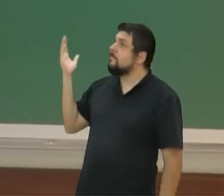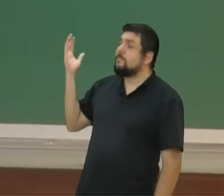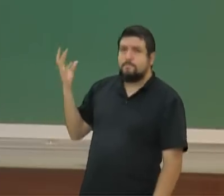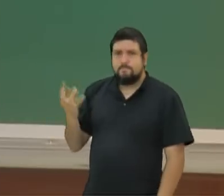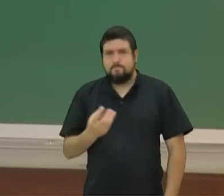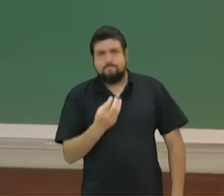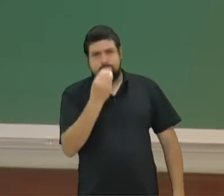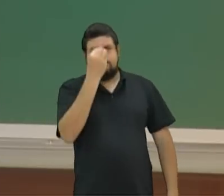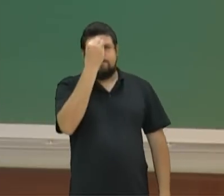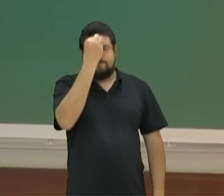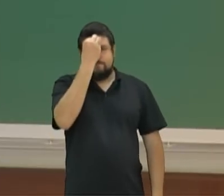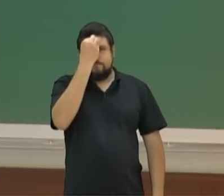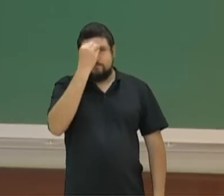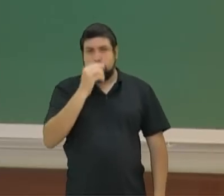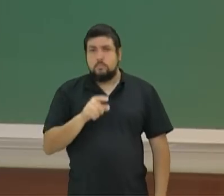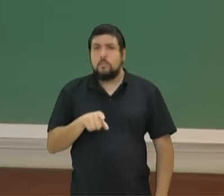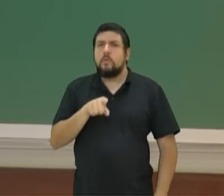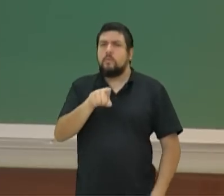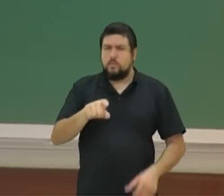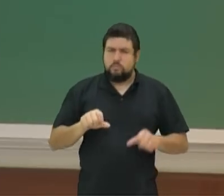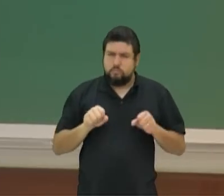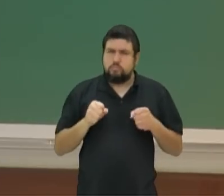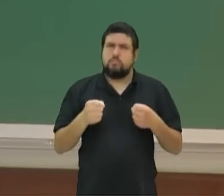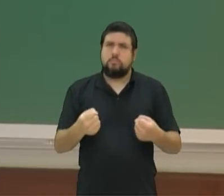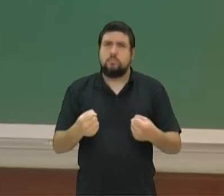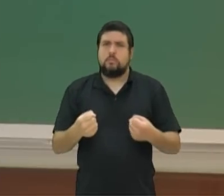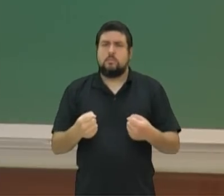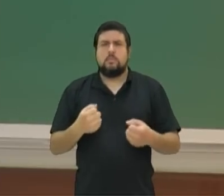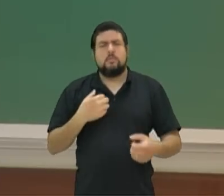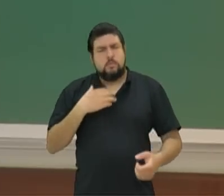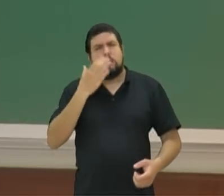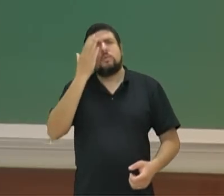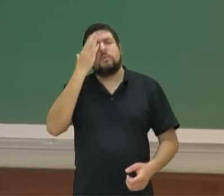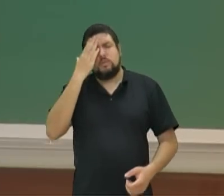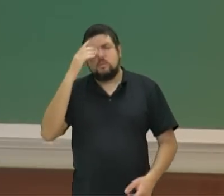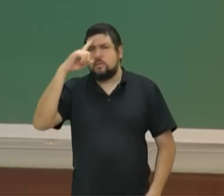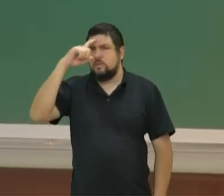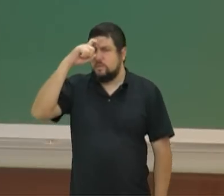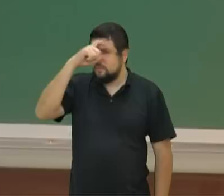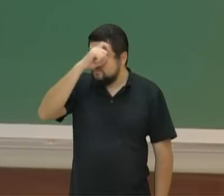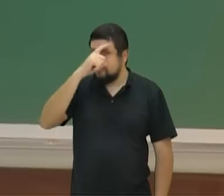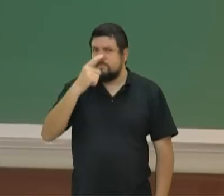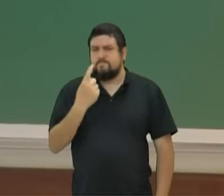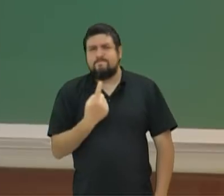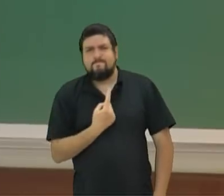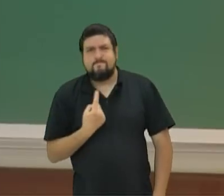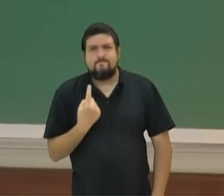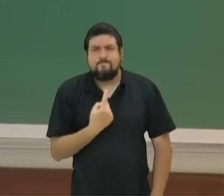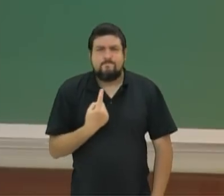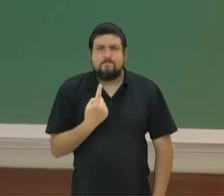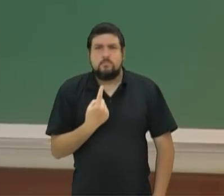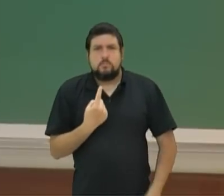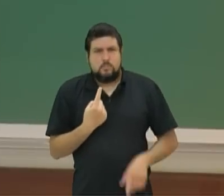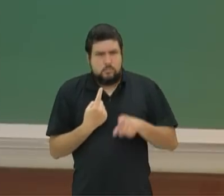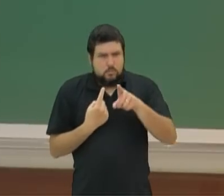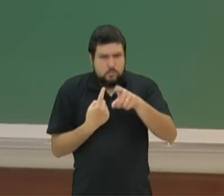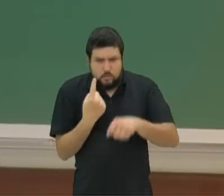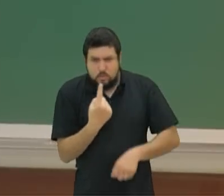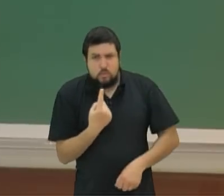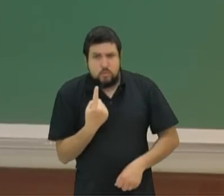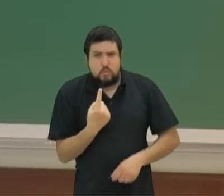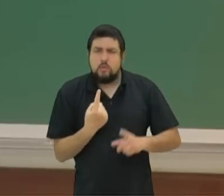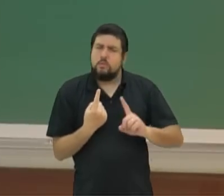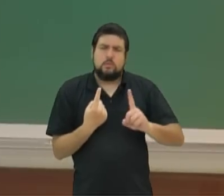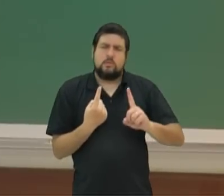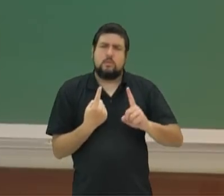de se dedicar. Eu sei que está difícil, eu sei que está complicado fazer tudo sozinho, mas você não está sozinho. Você tem muitas pessoas para